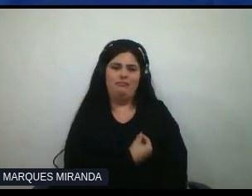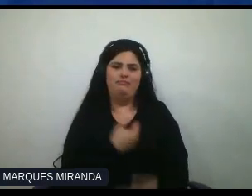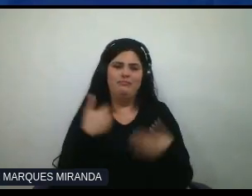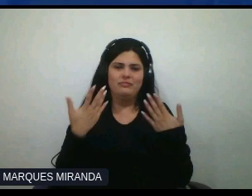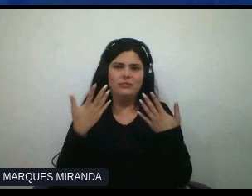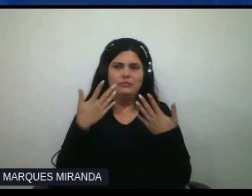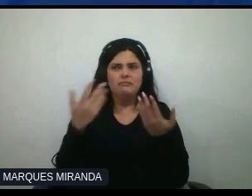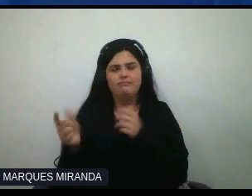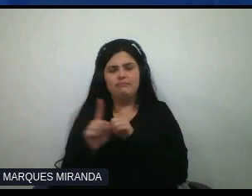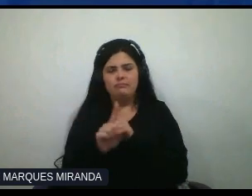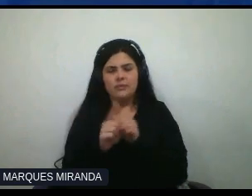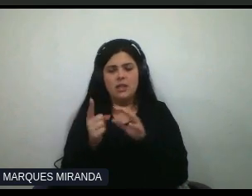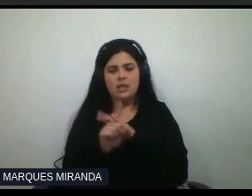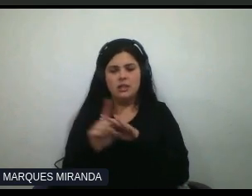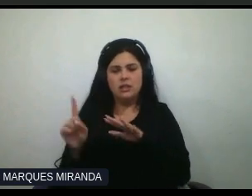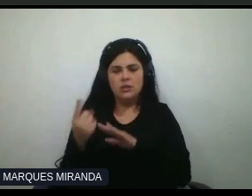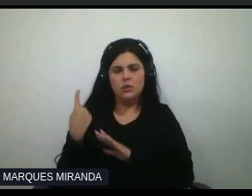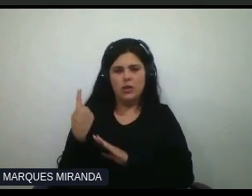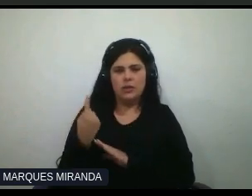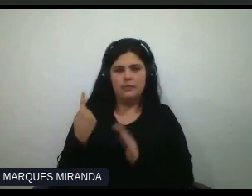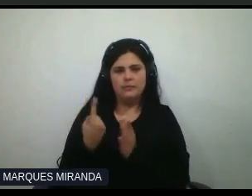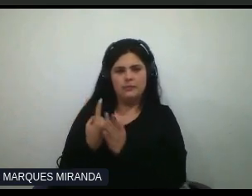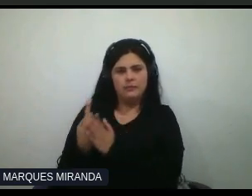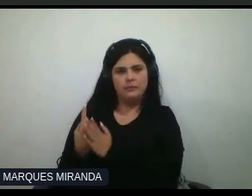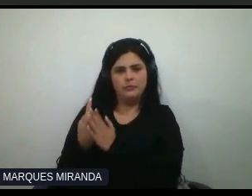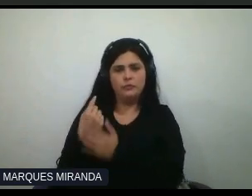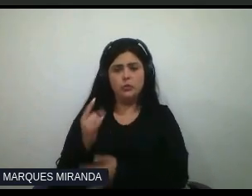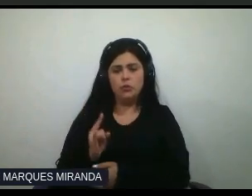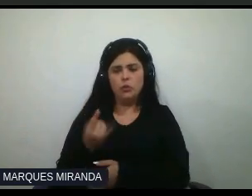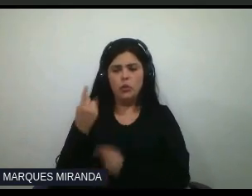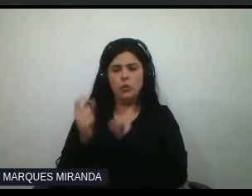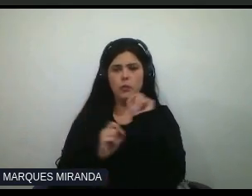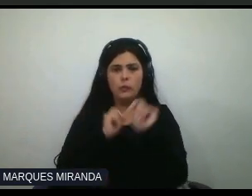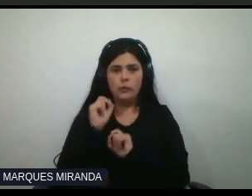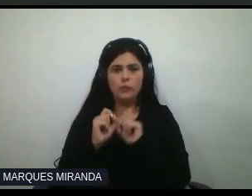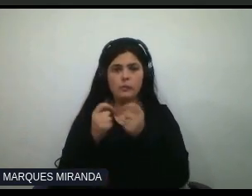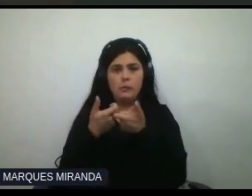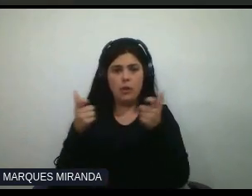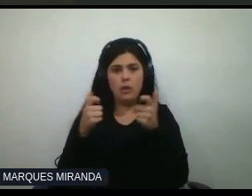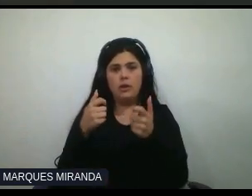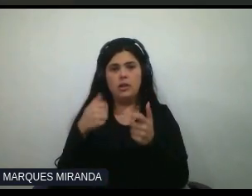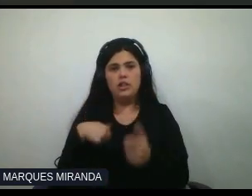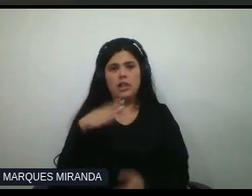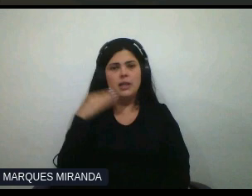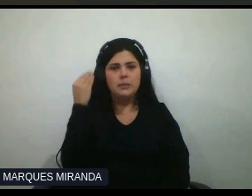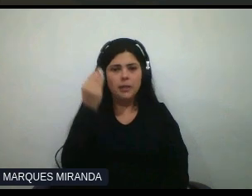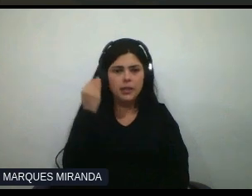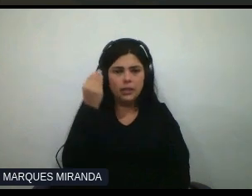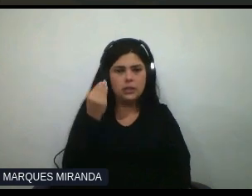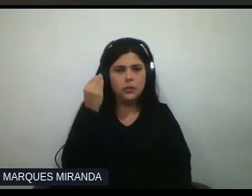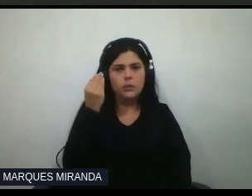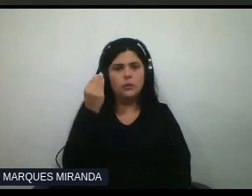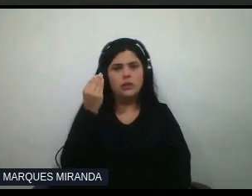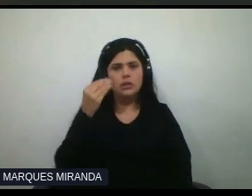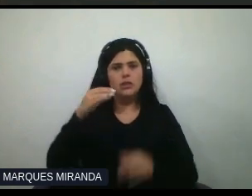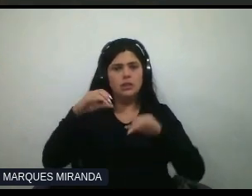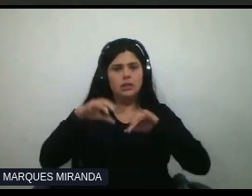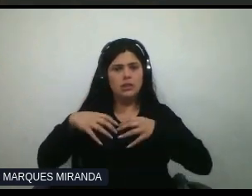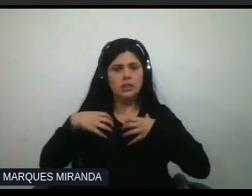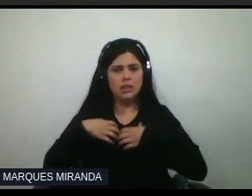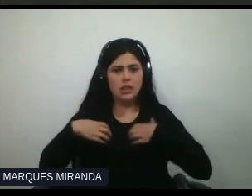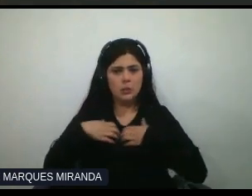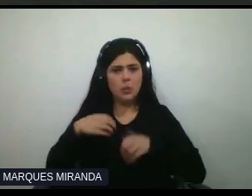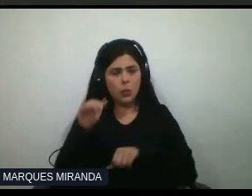a se isolar. E aí o último aqui que eu falo maioria de nós já experimentou um sentimento de